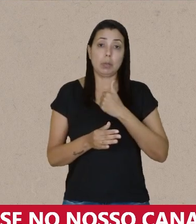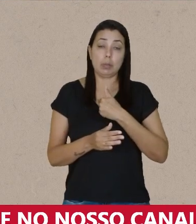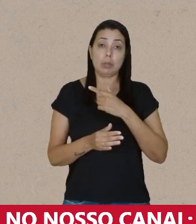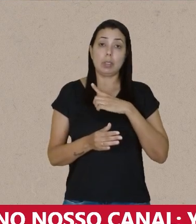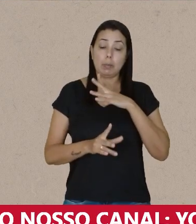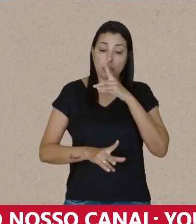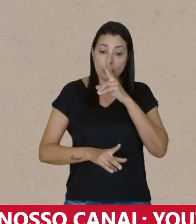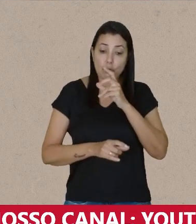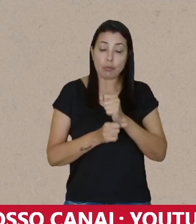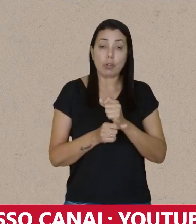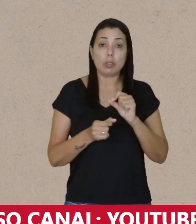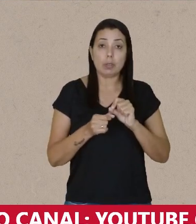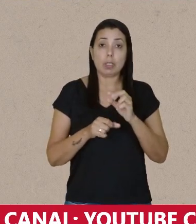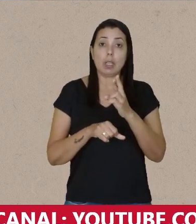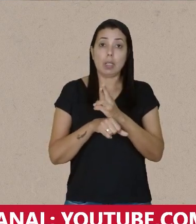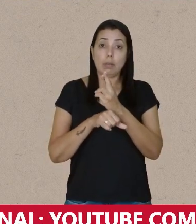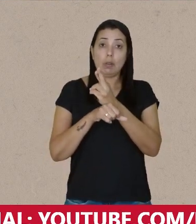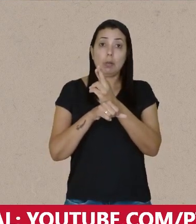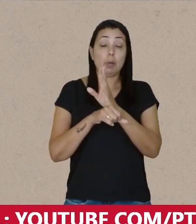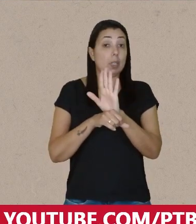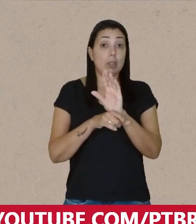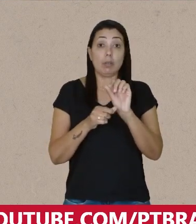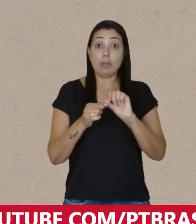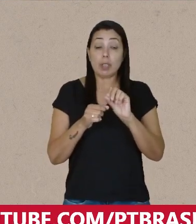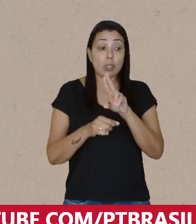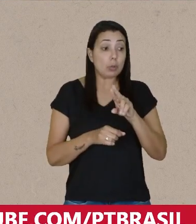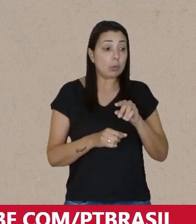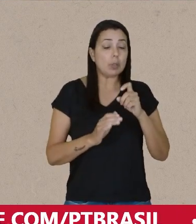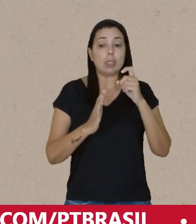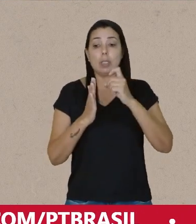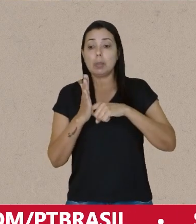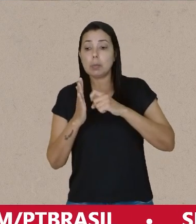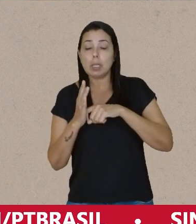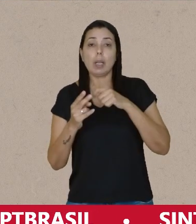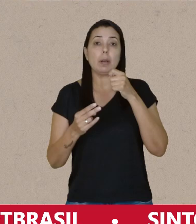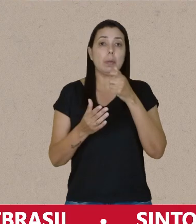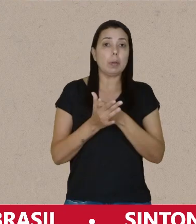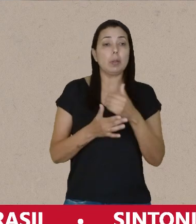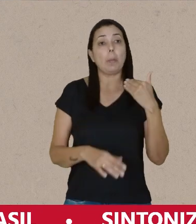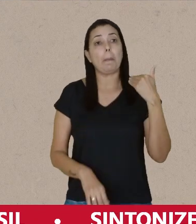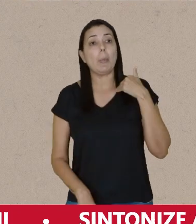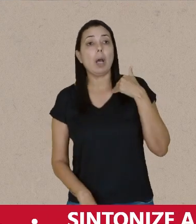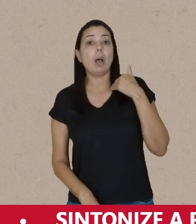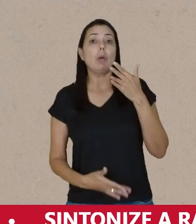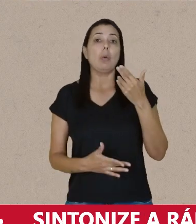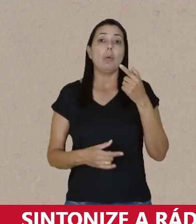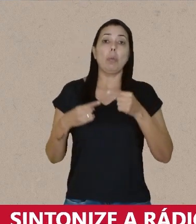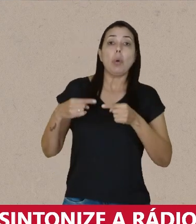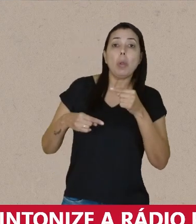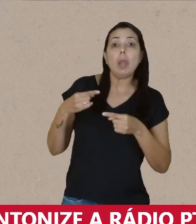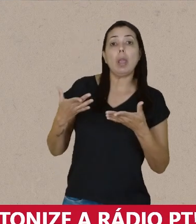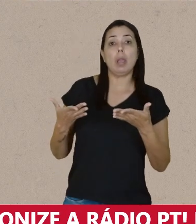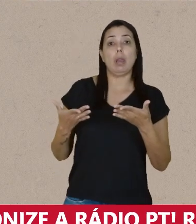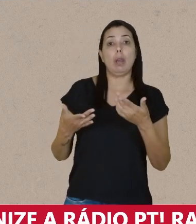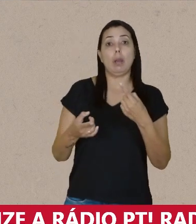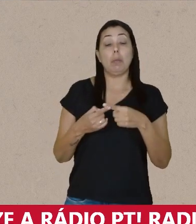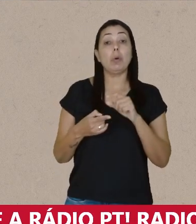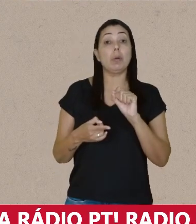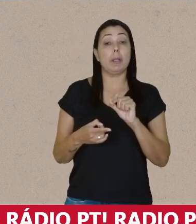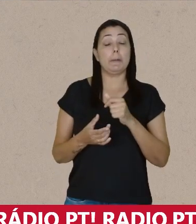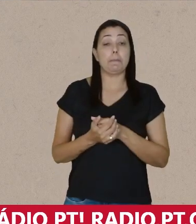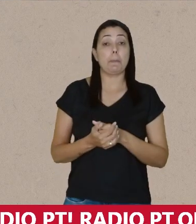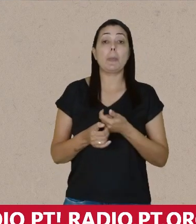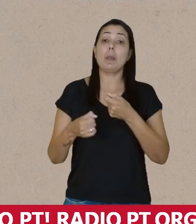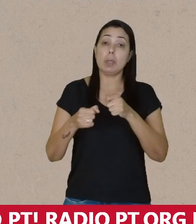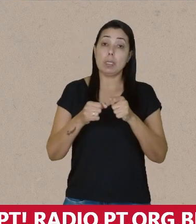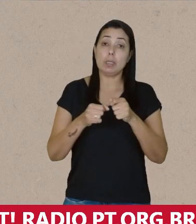termos força para fazer as reformas que nós fizemos, tributário, sistema financeiro bancária, política, porque é